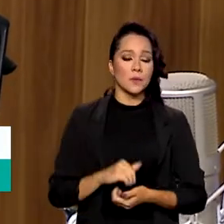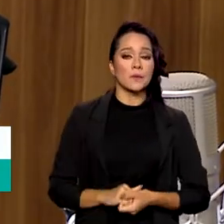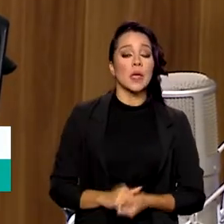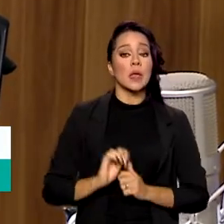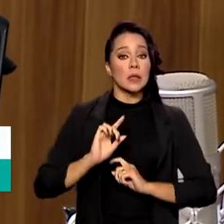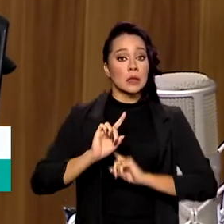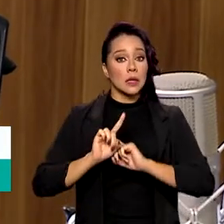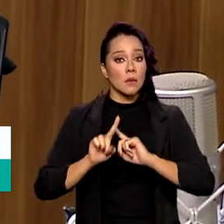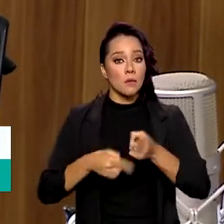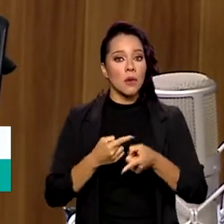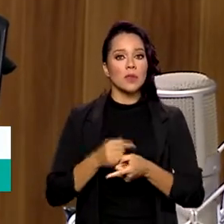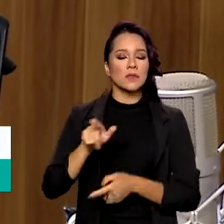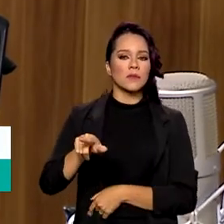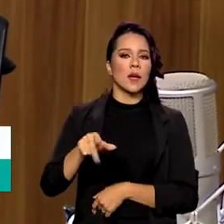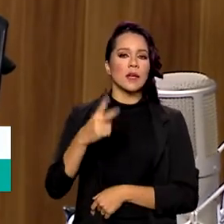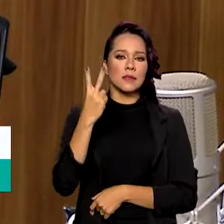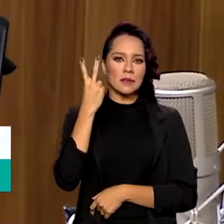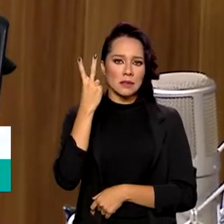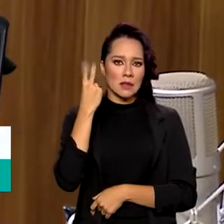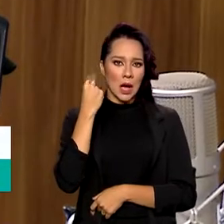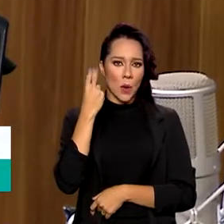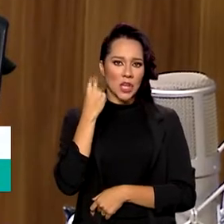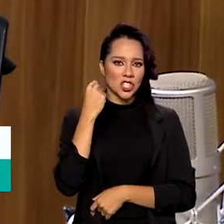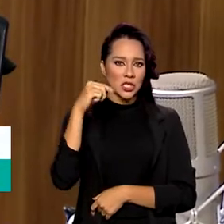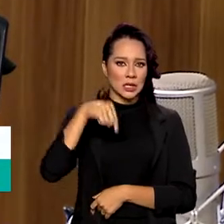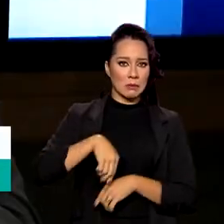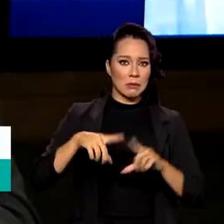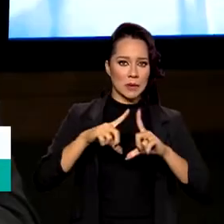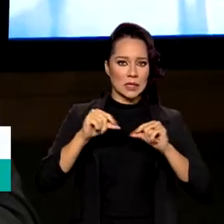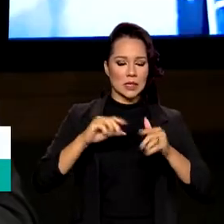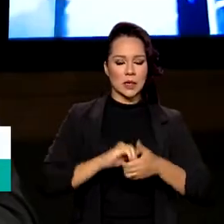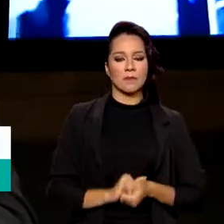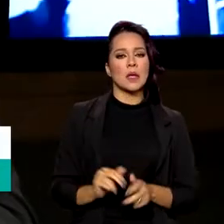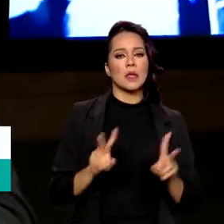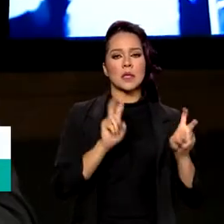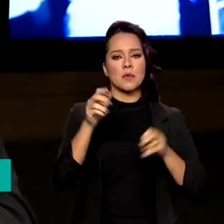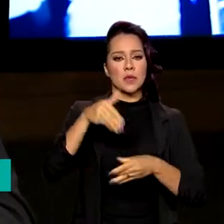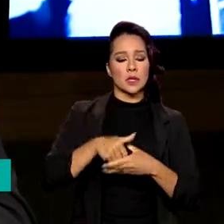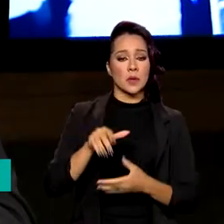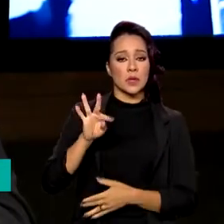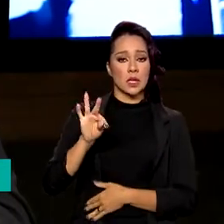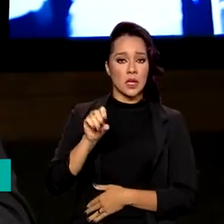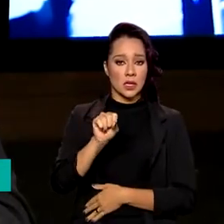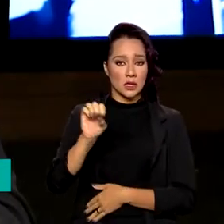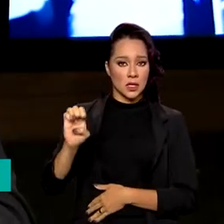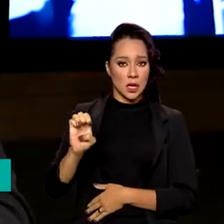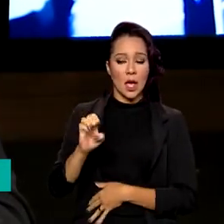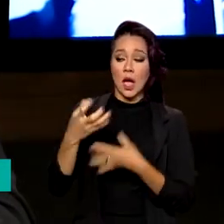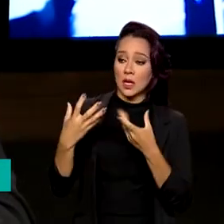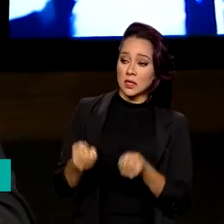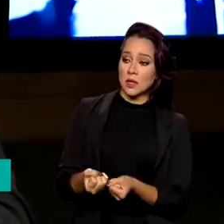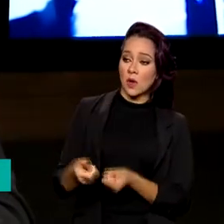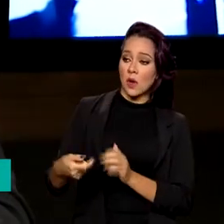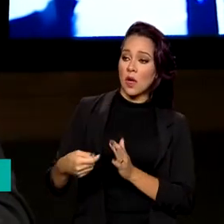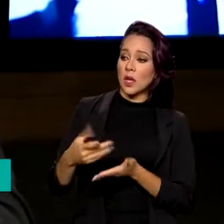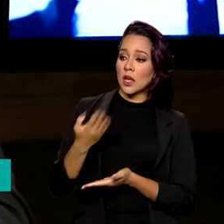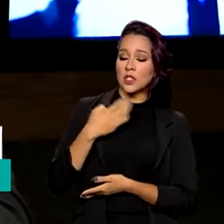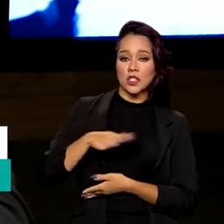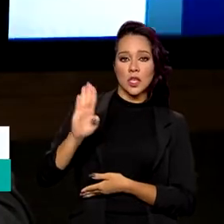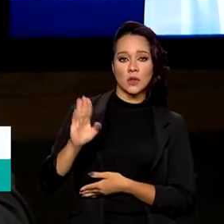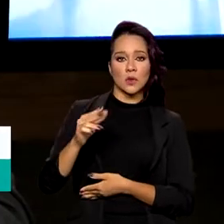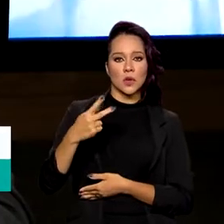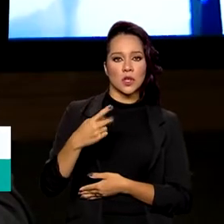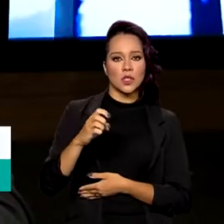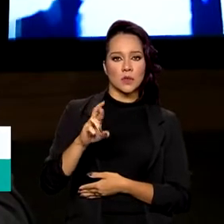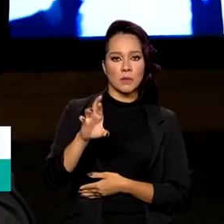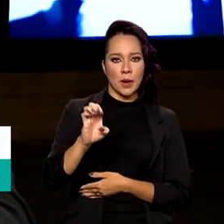e depois vai a Taguatinga aqui no Distrito Federal ainda sobre eleições do Tribunal Superior Eleitoral aceitou registro de candidatura de